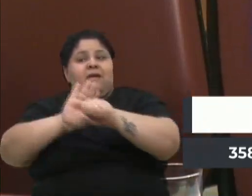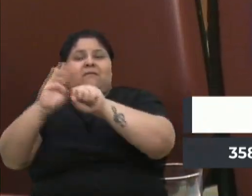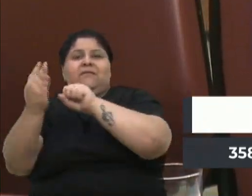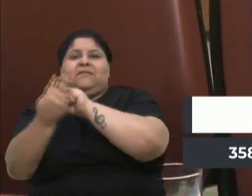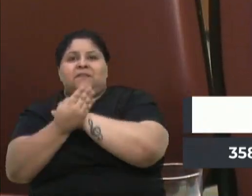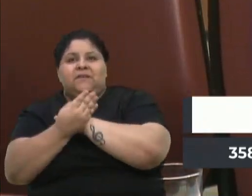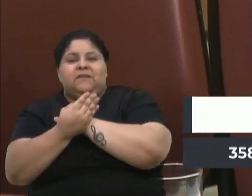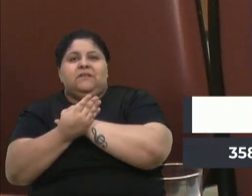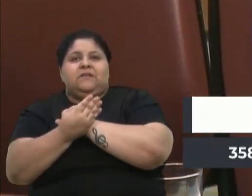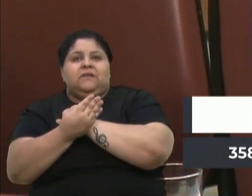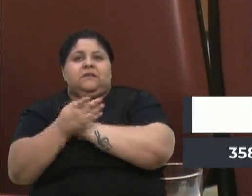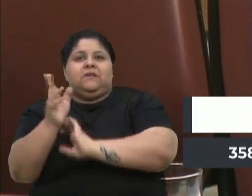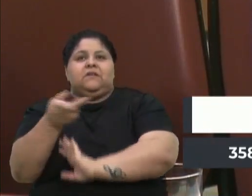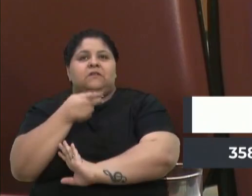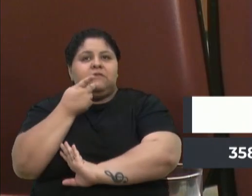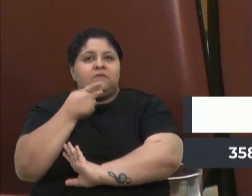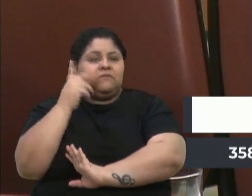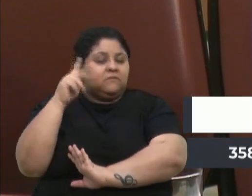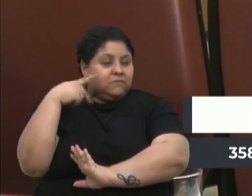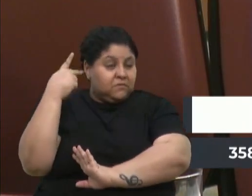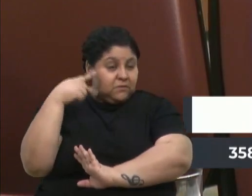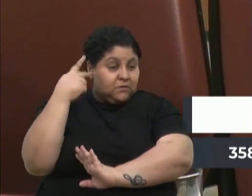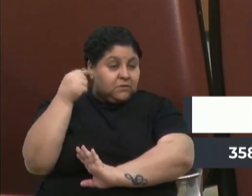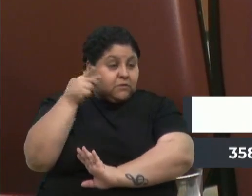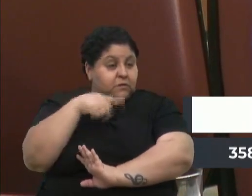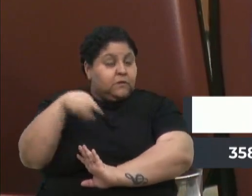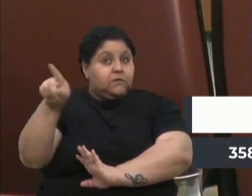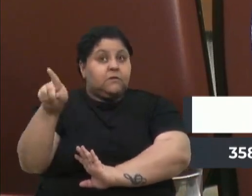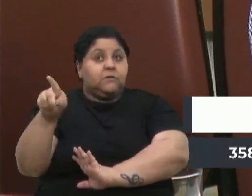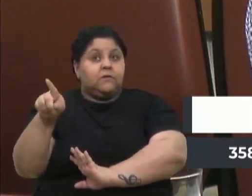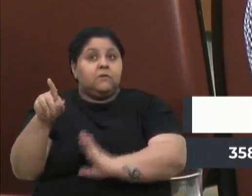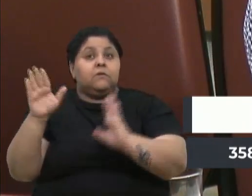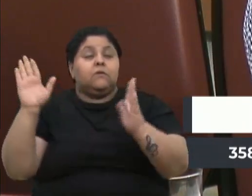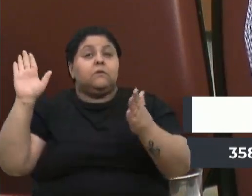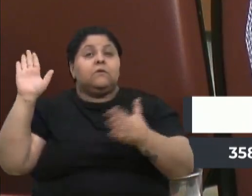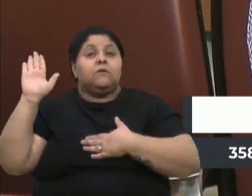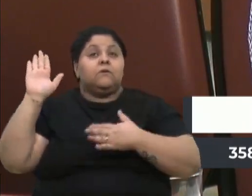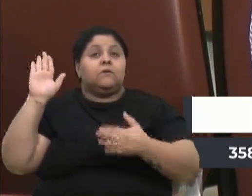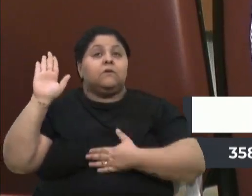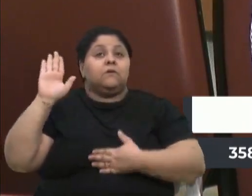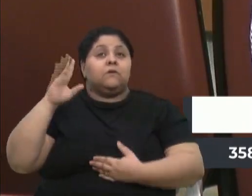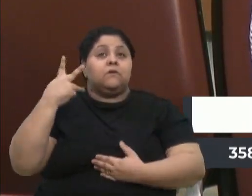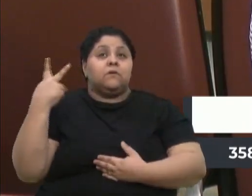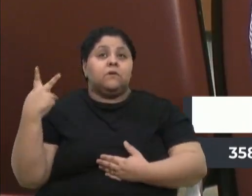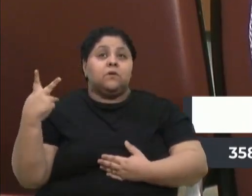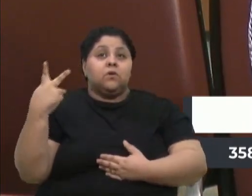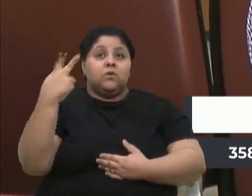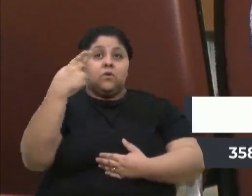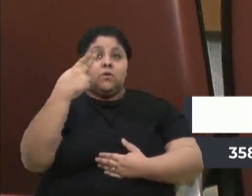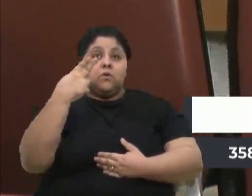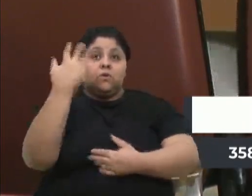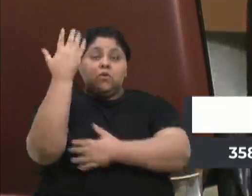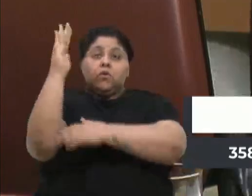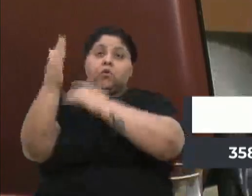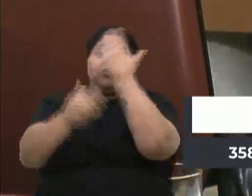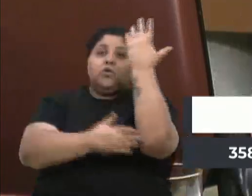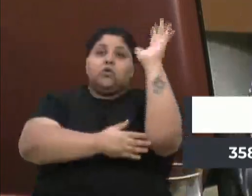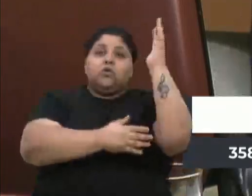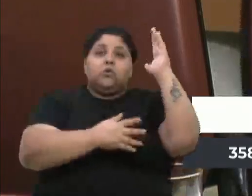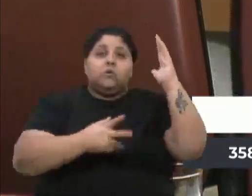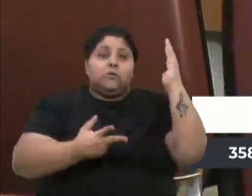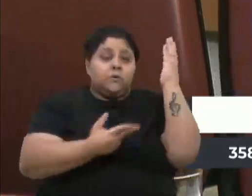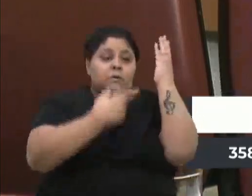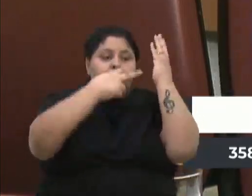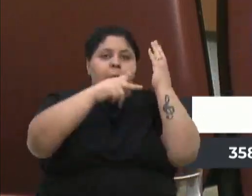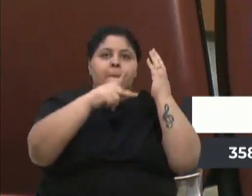Ele teria dito, os vereadores foram lá e prometeram cortar os pinheiros. Desde quando o vereador